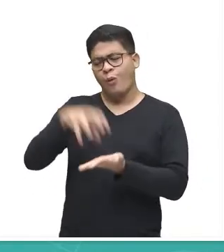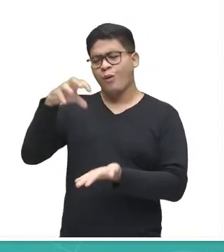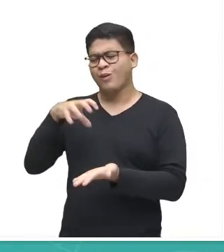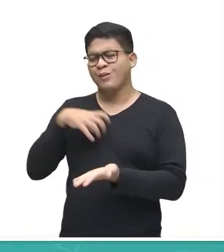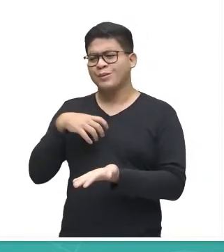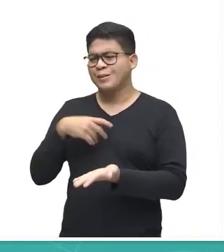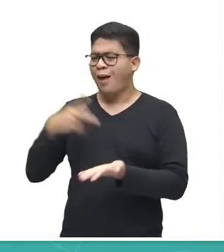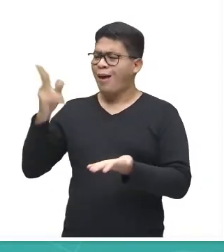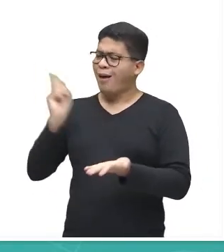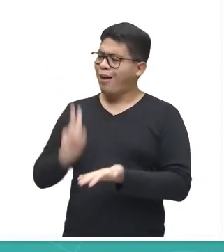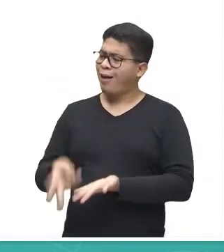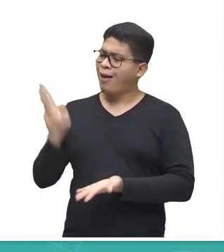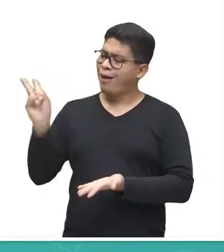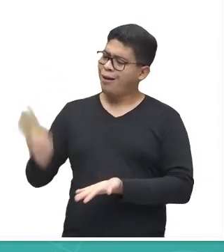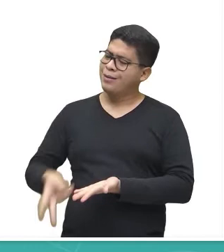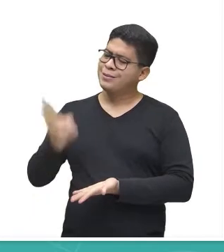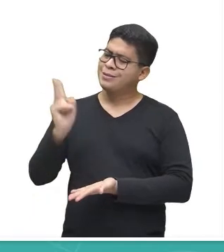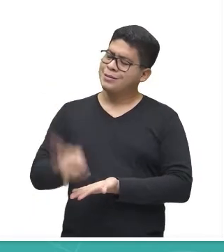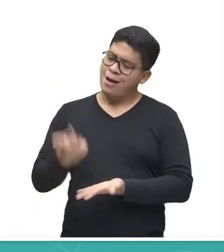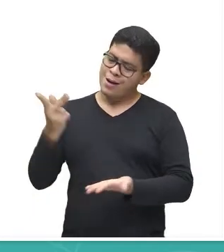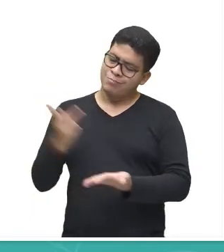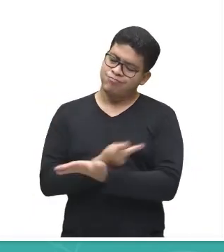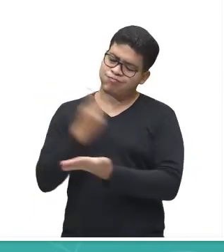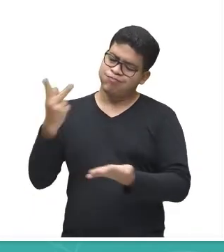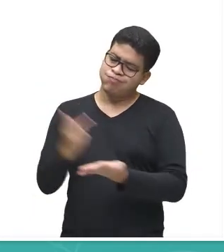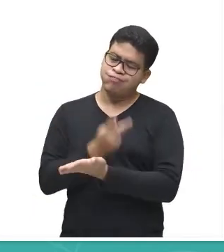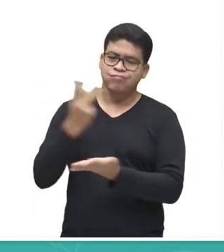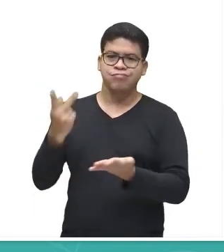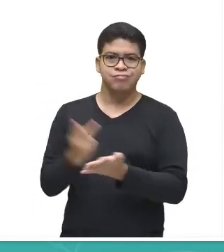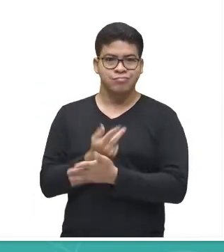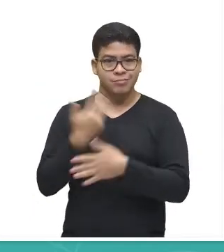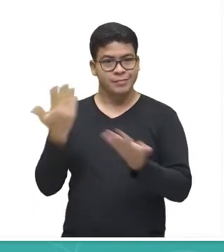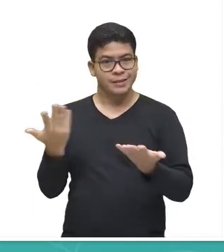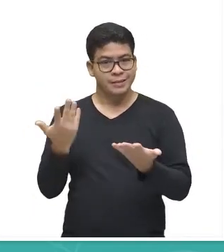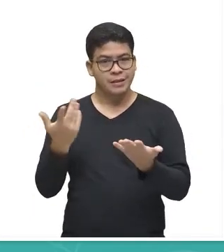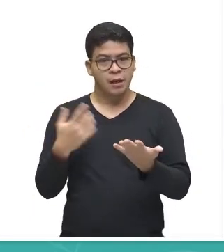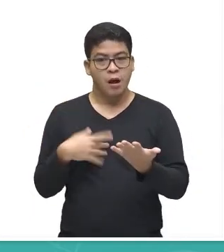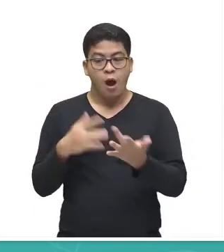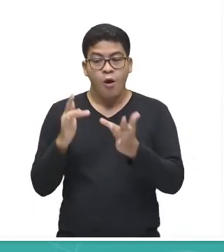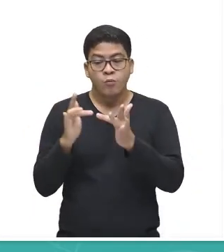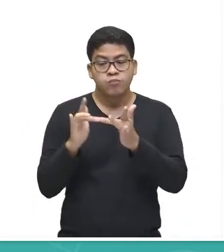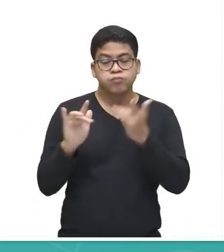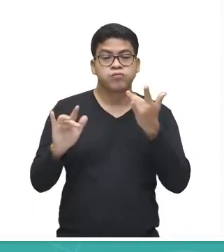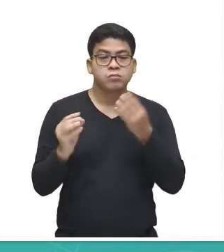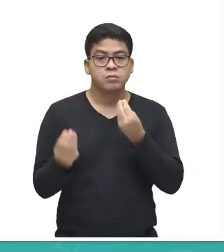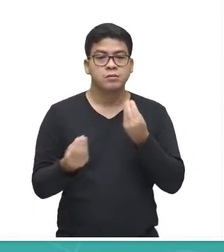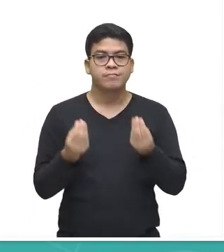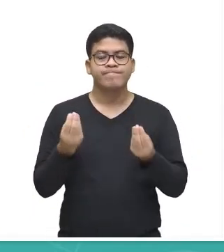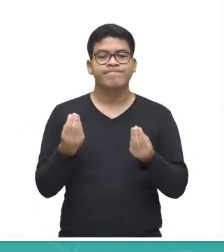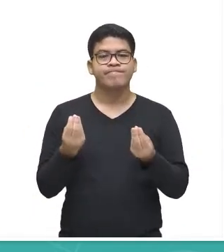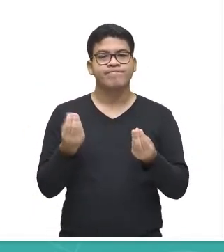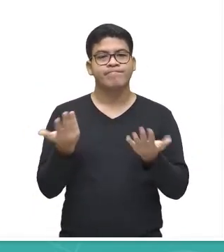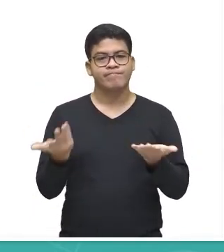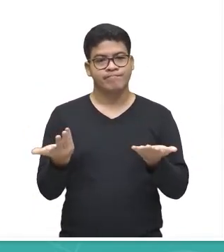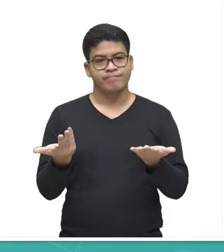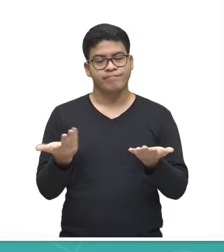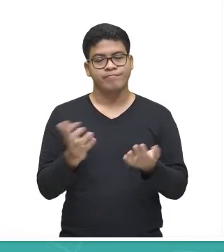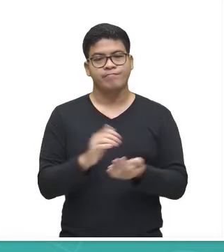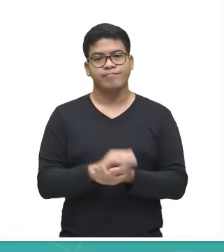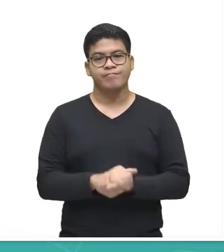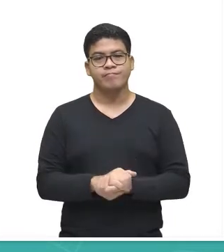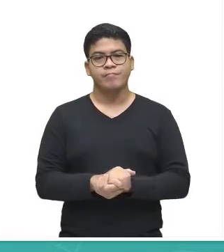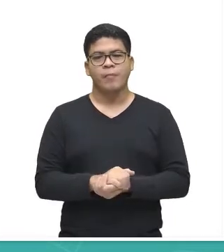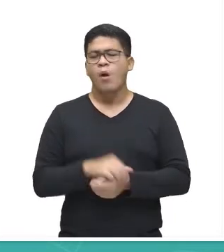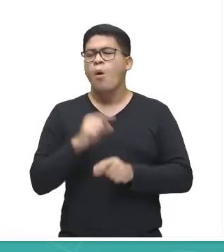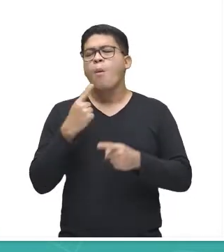certo. Então, outra mudança também é a desconexão. Por que o adolescente ele tem essa